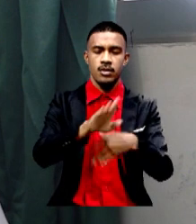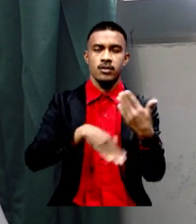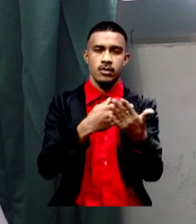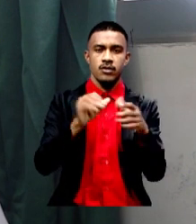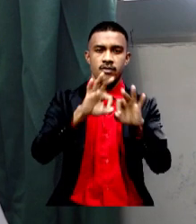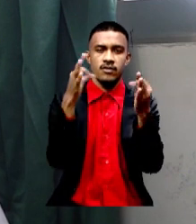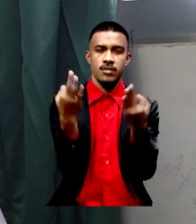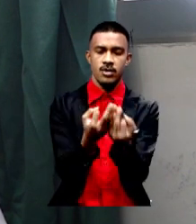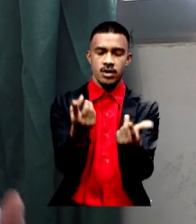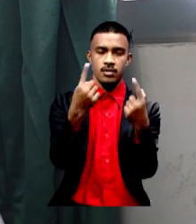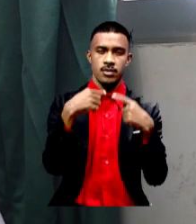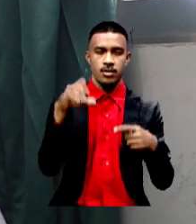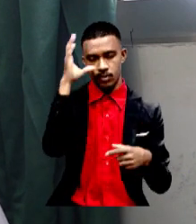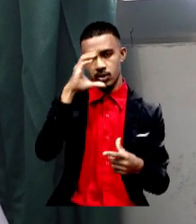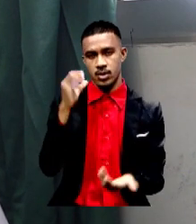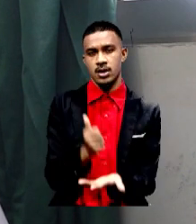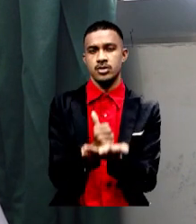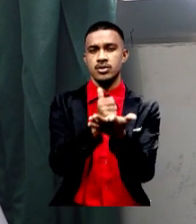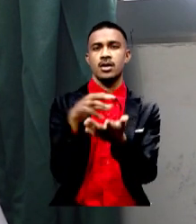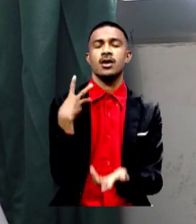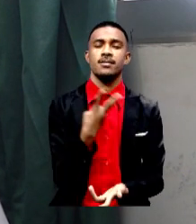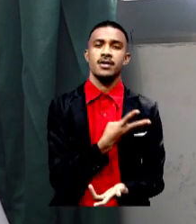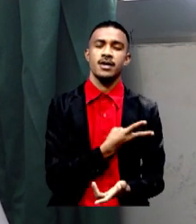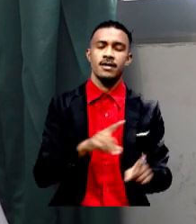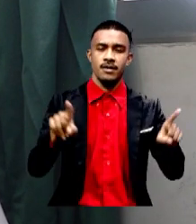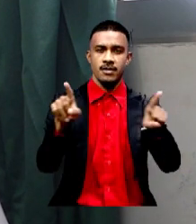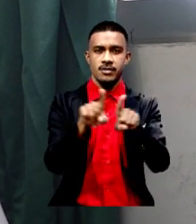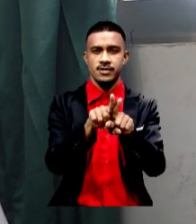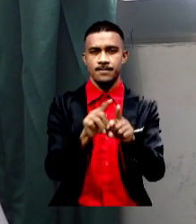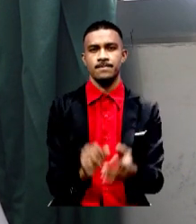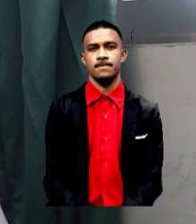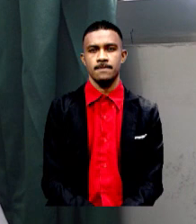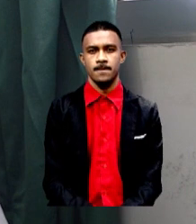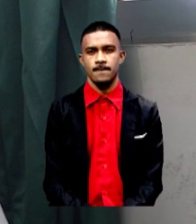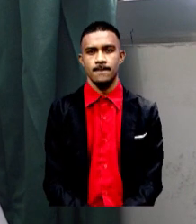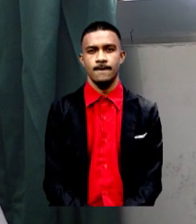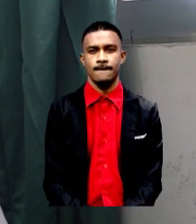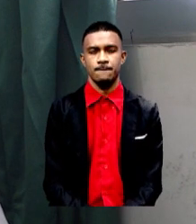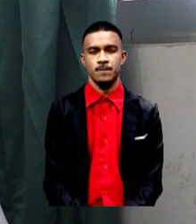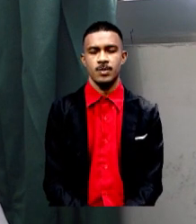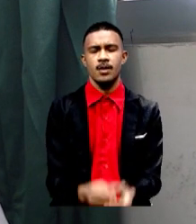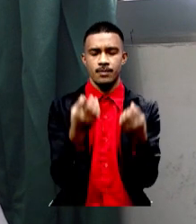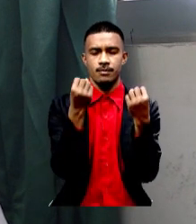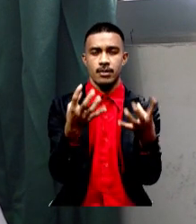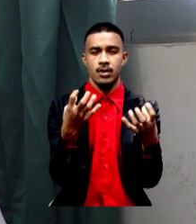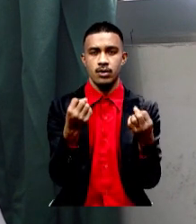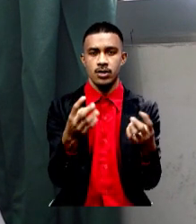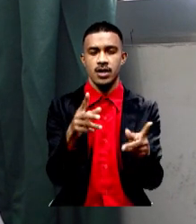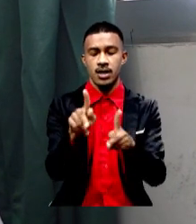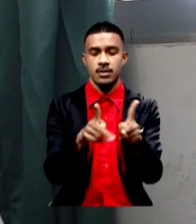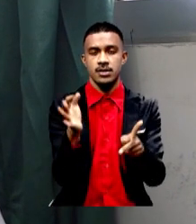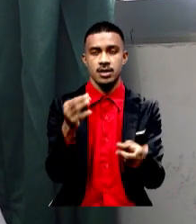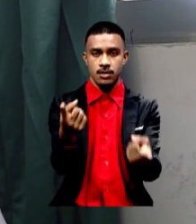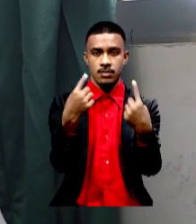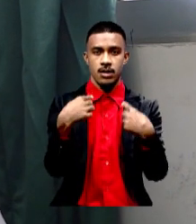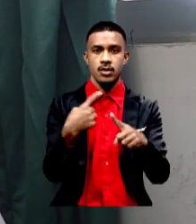buka juda iha mininya parte. maioria maluk sirene mai lori